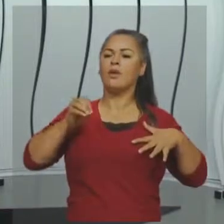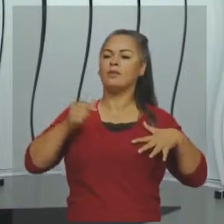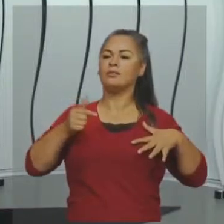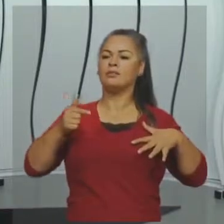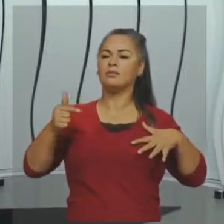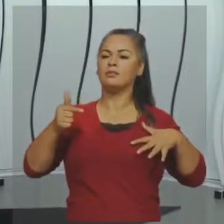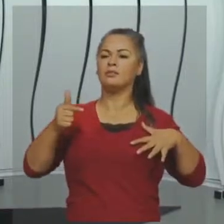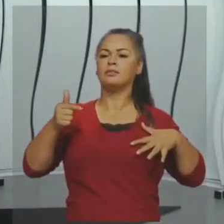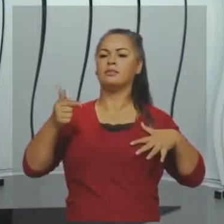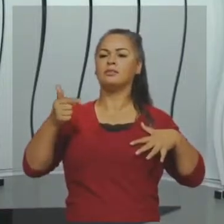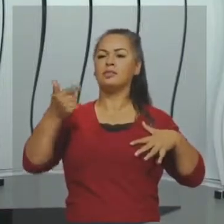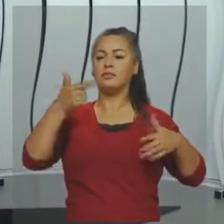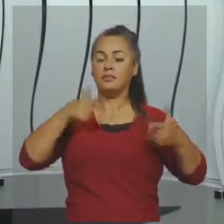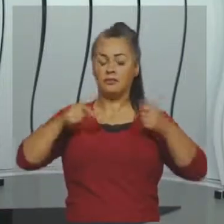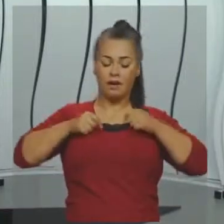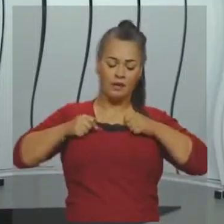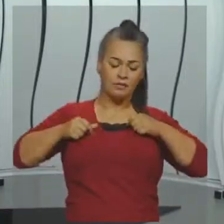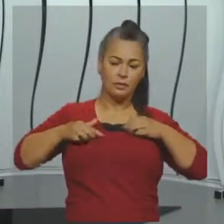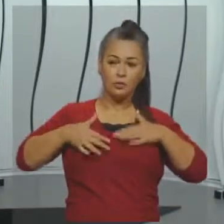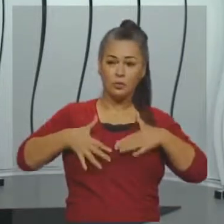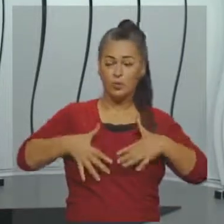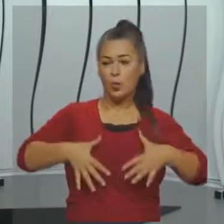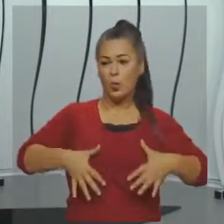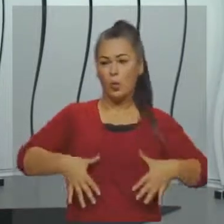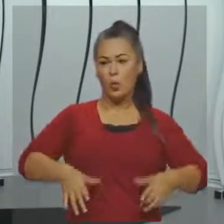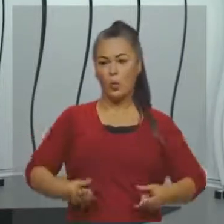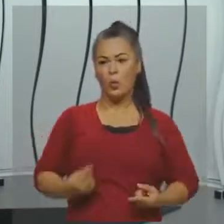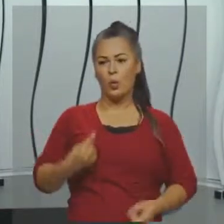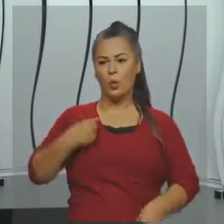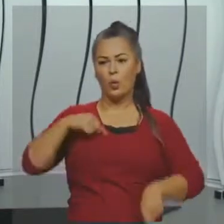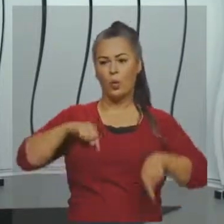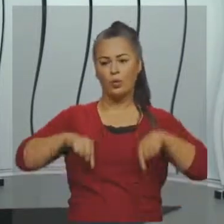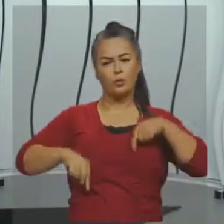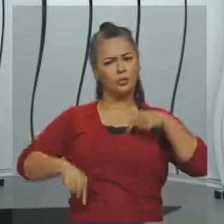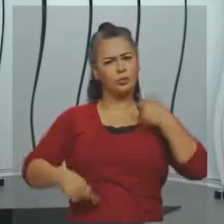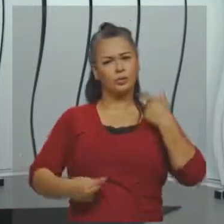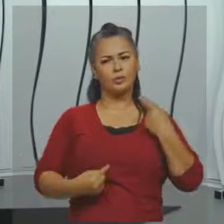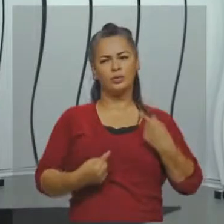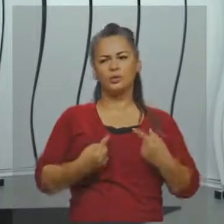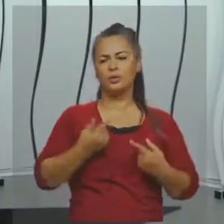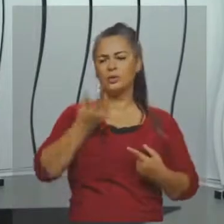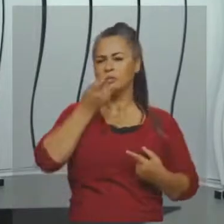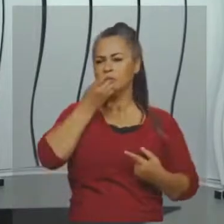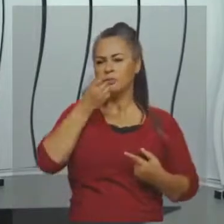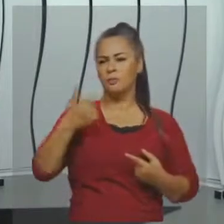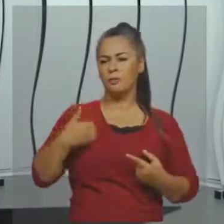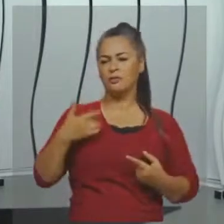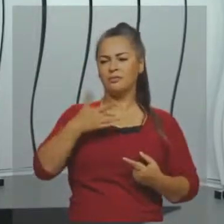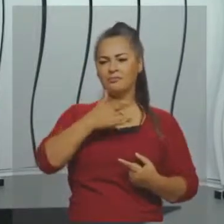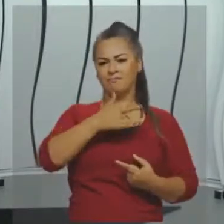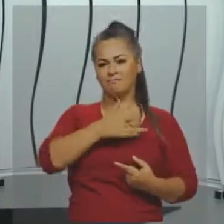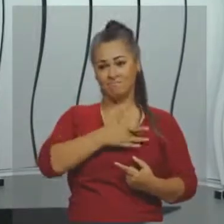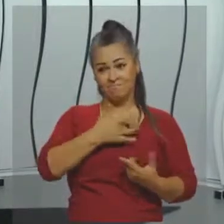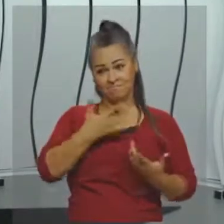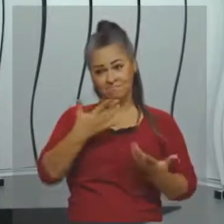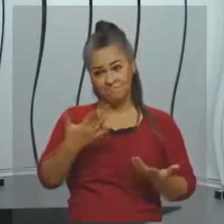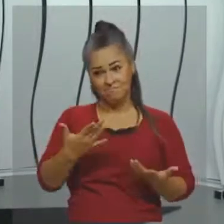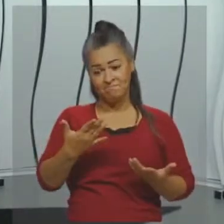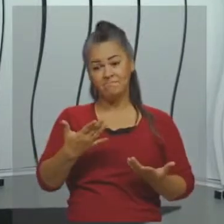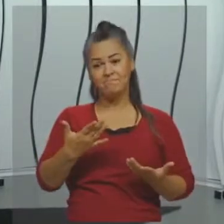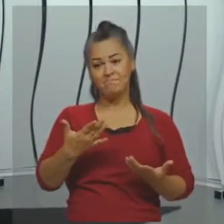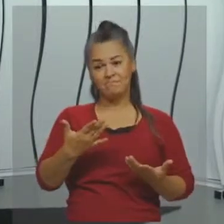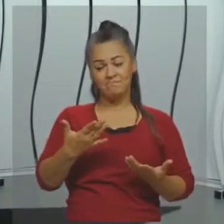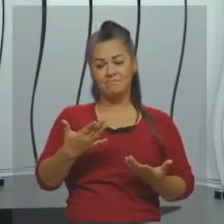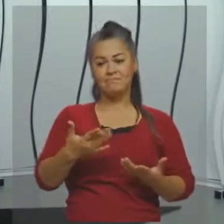você vai ter essa distribuição pelo corpo. Então é a distribuição de um sangue com o mínimo de substâncias tóxicas o possível e um sangue rico